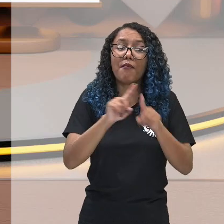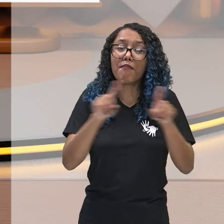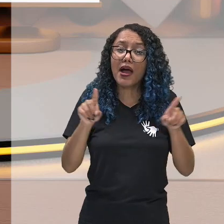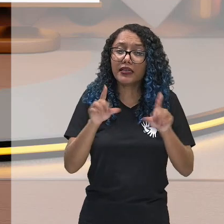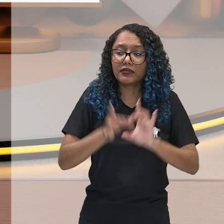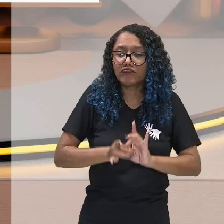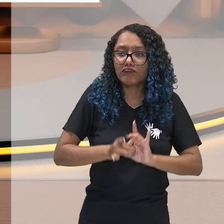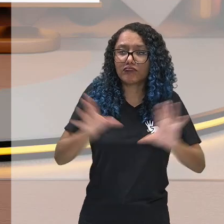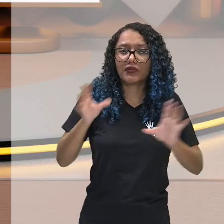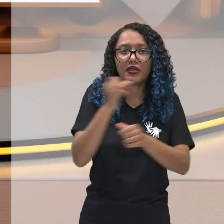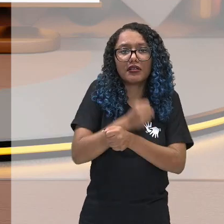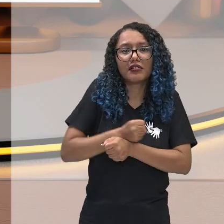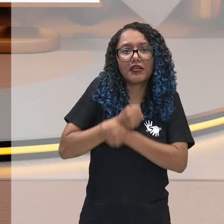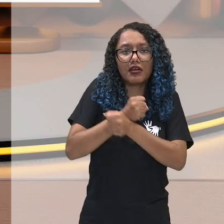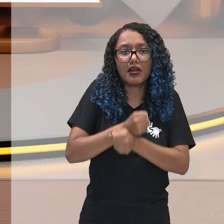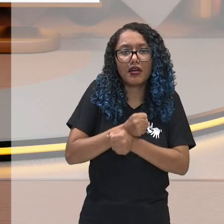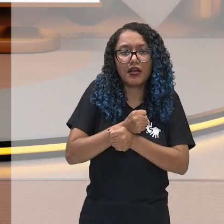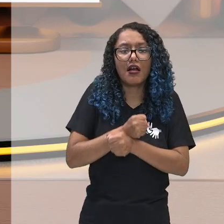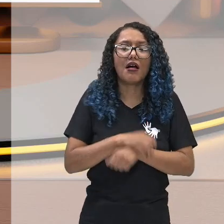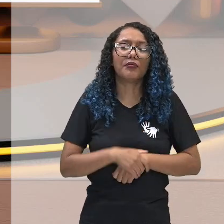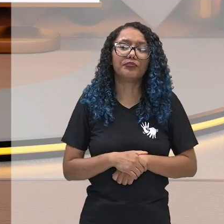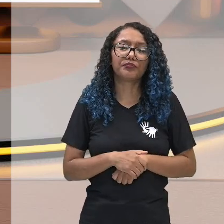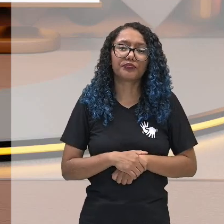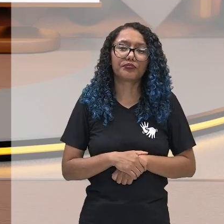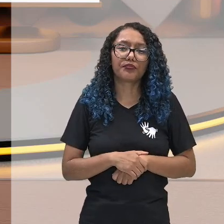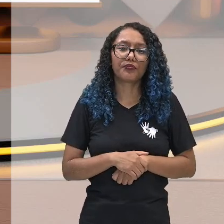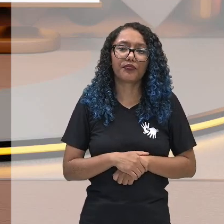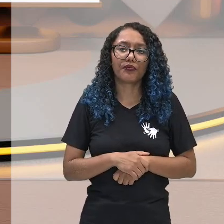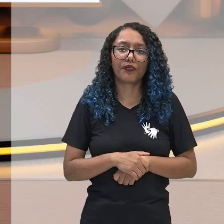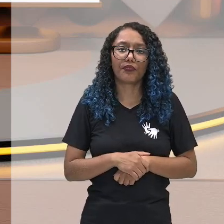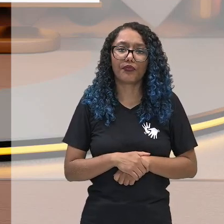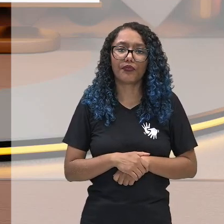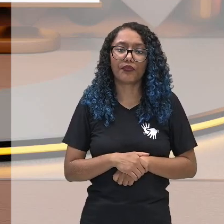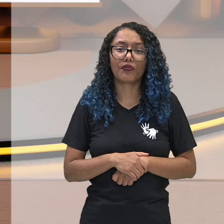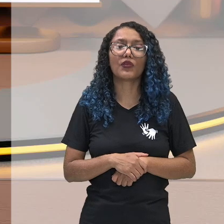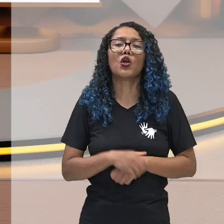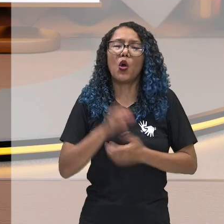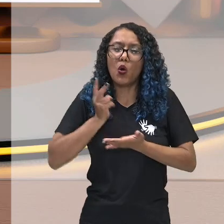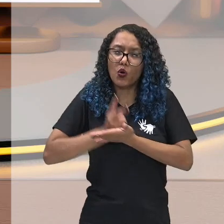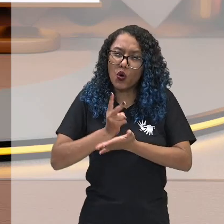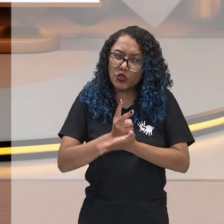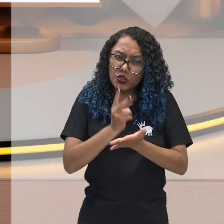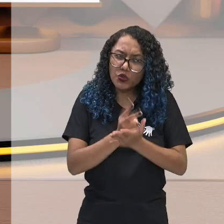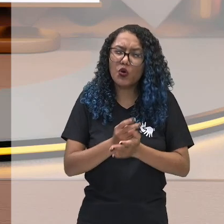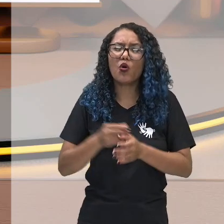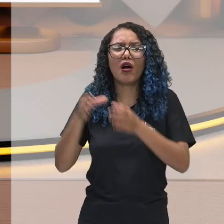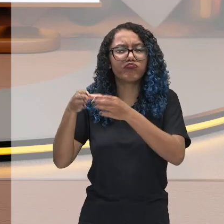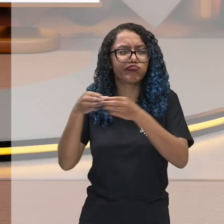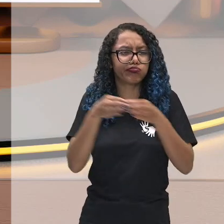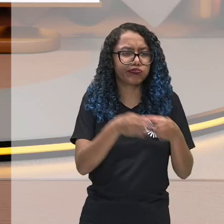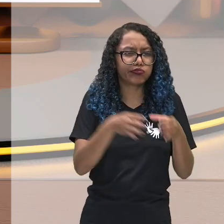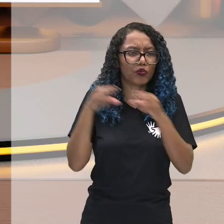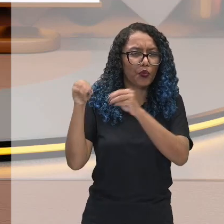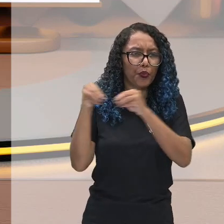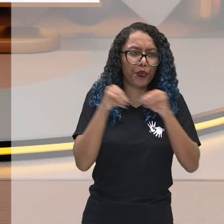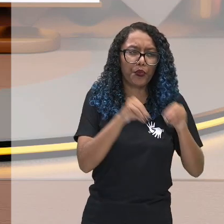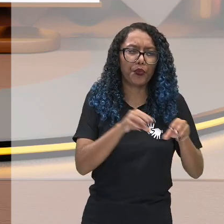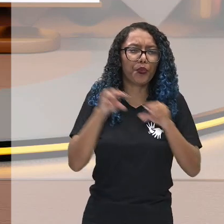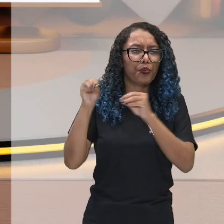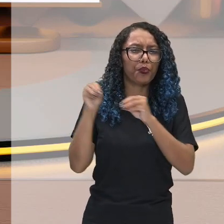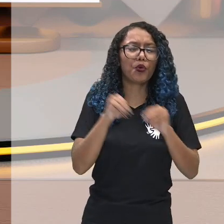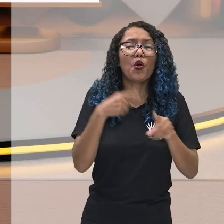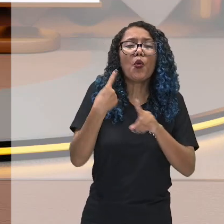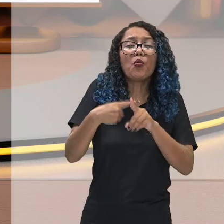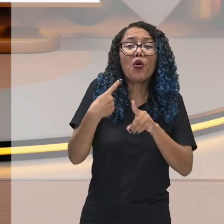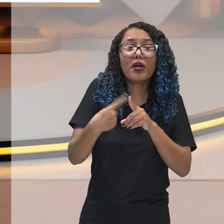que essa vinda de imigrantes ele vai se intensificar ainda mais, porque o Brasil é um país de racismo estrutural,